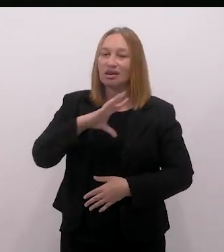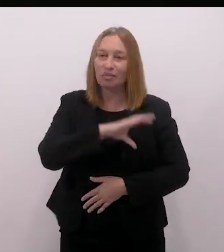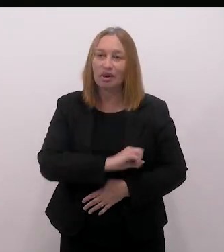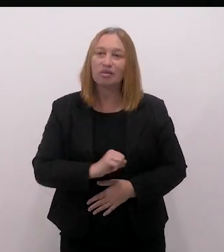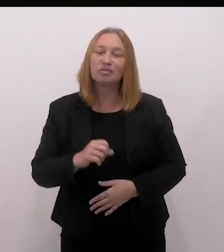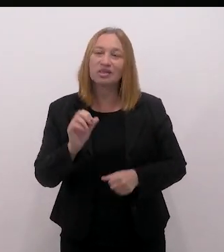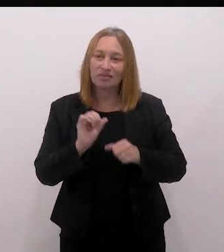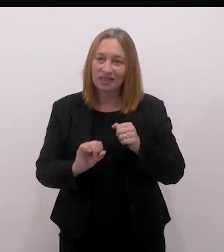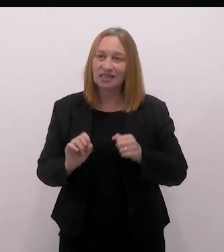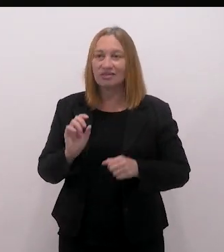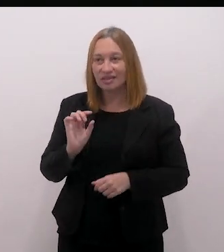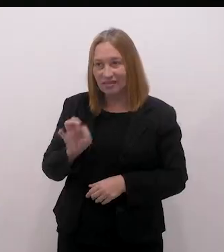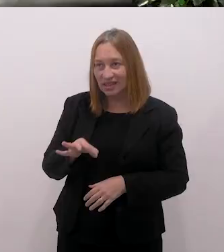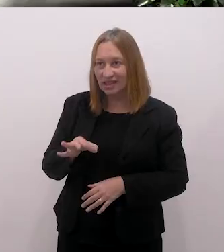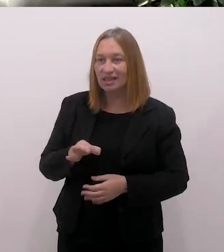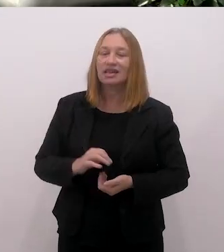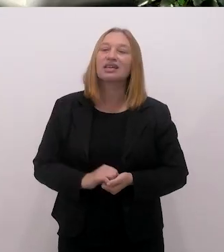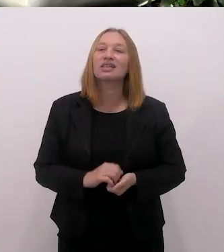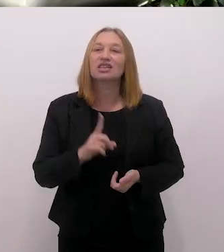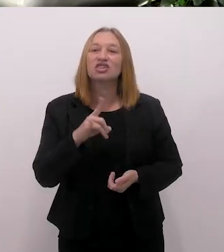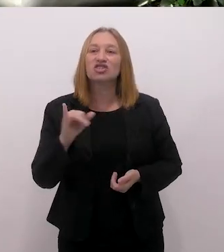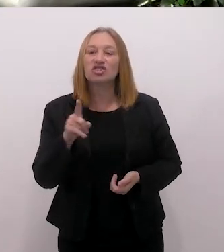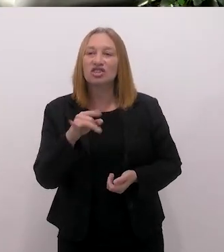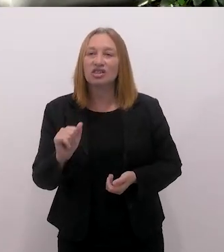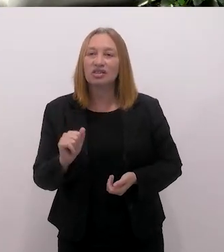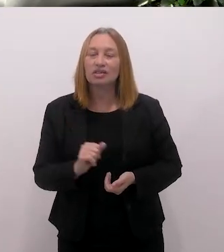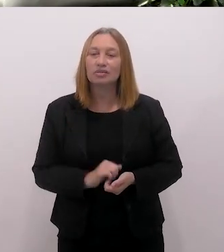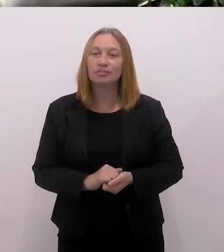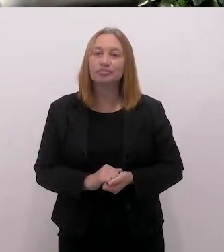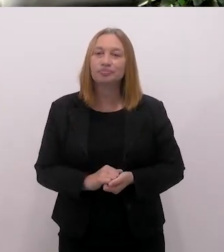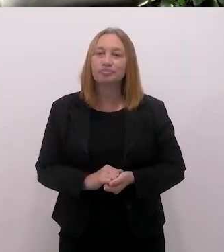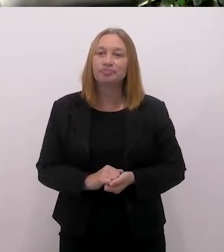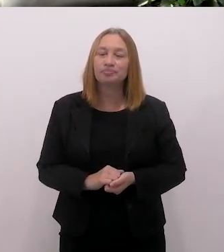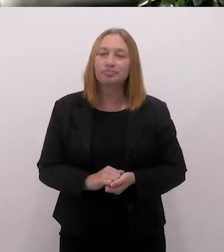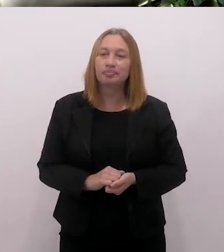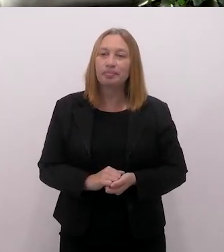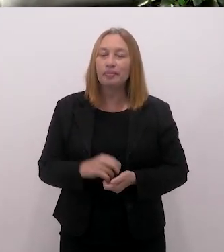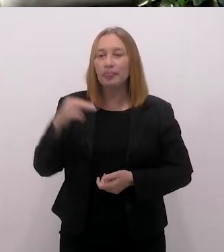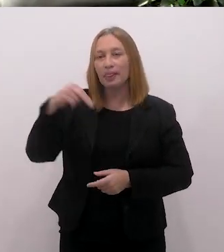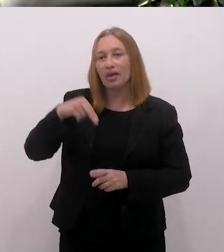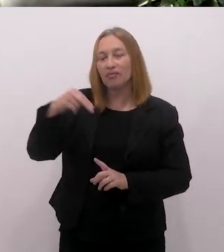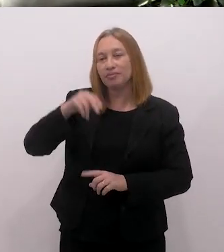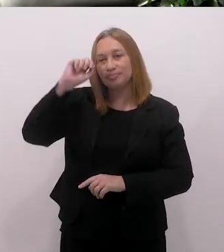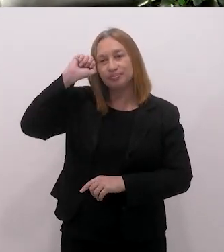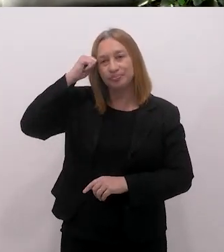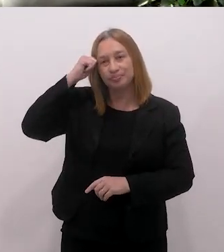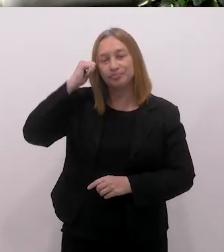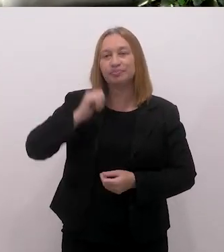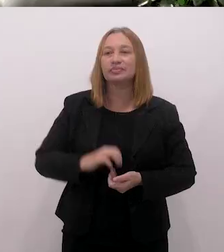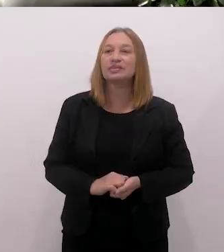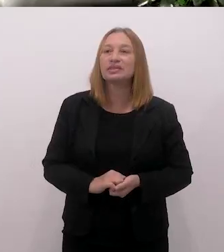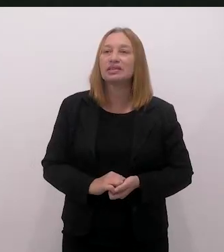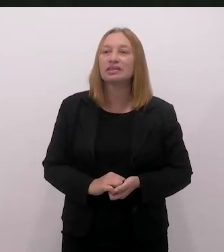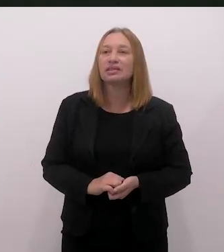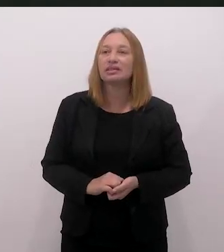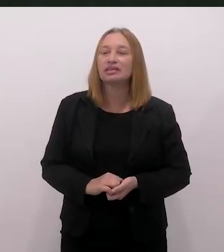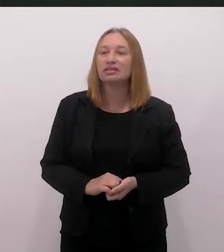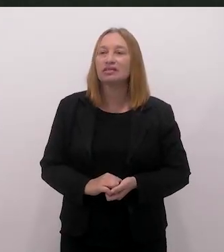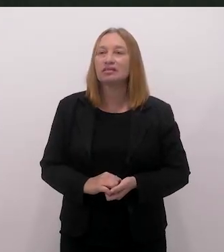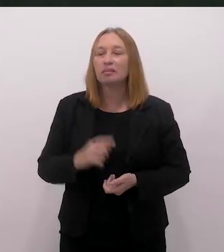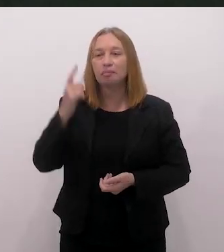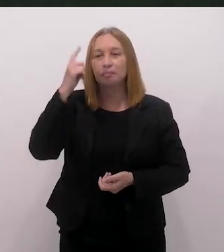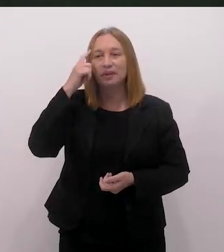muito apaixonadas pelo que fazemos, não é? Aí. Dida, sua palavra de ordem. Olha, pelo Novembro Negro, eu